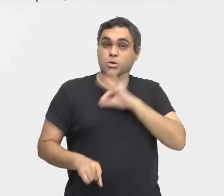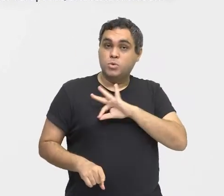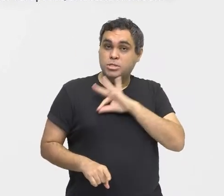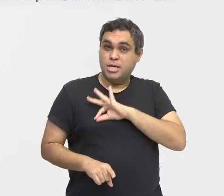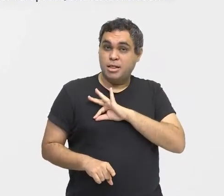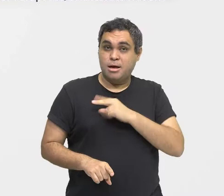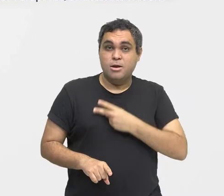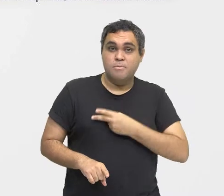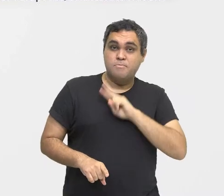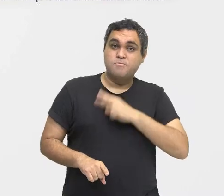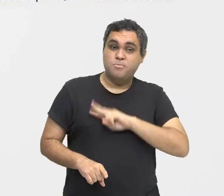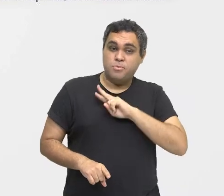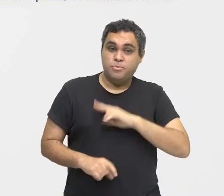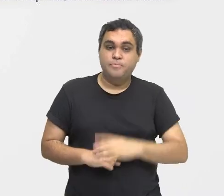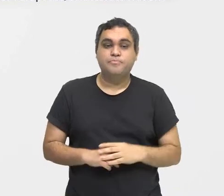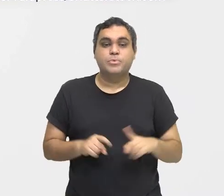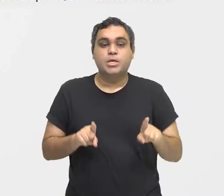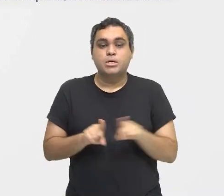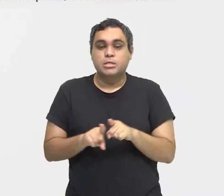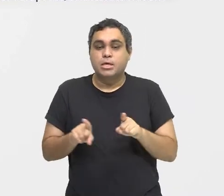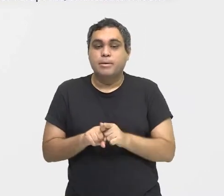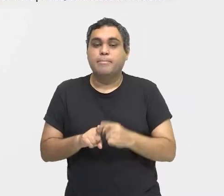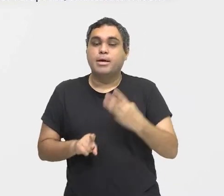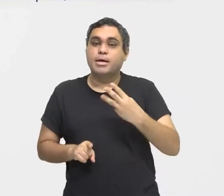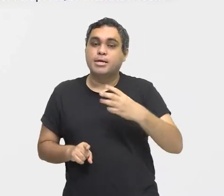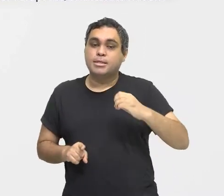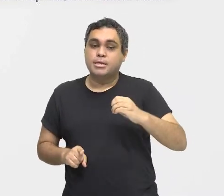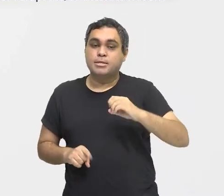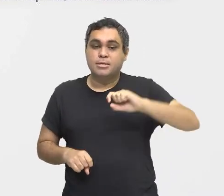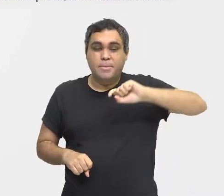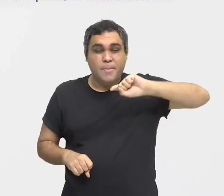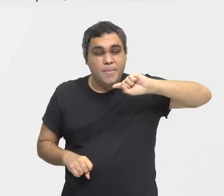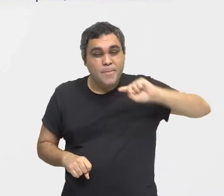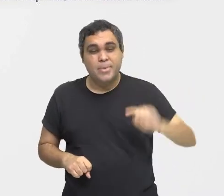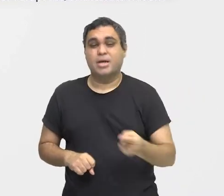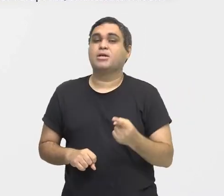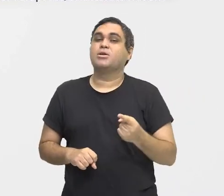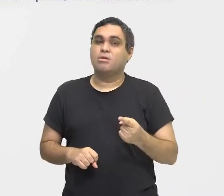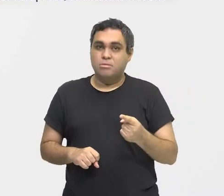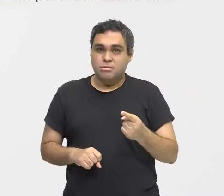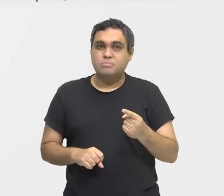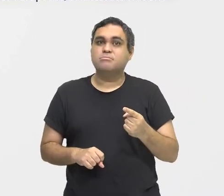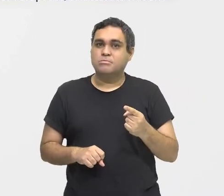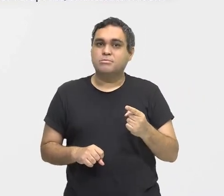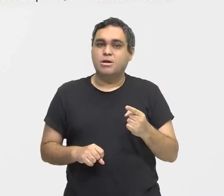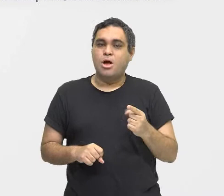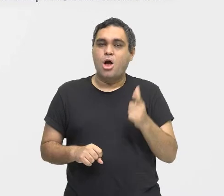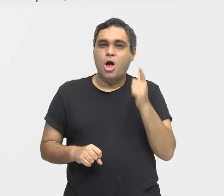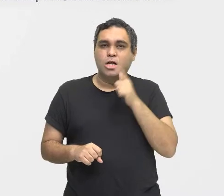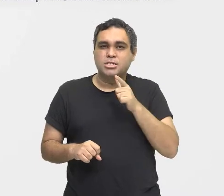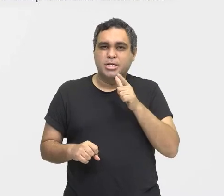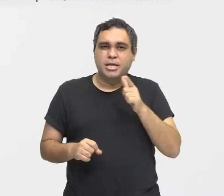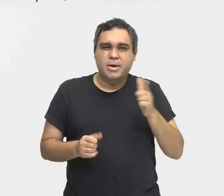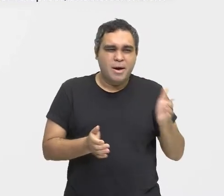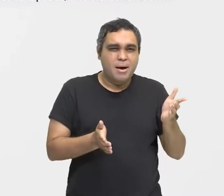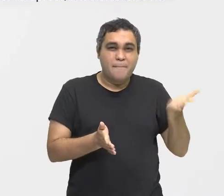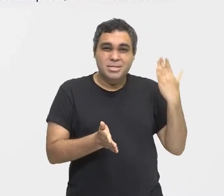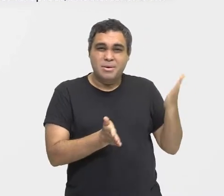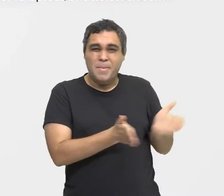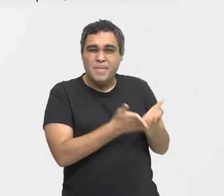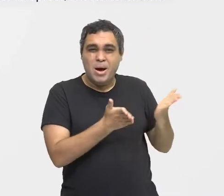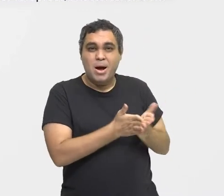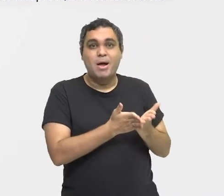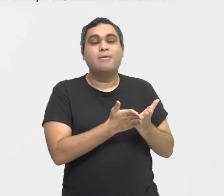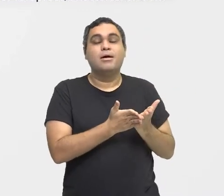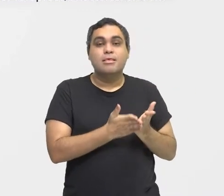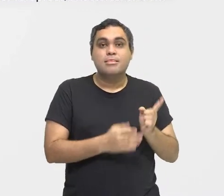aí a ascensão de 30 milhões de brasileiros até a classe média. Ainda na década de 2000, a gente observa